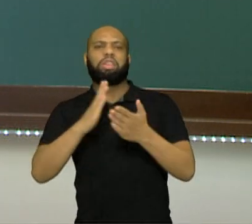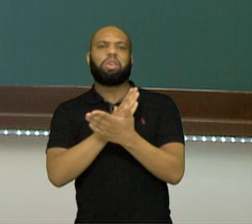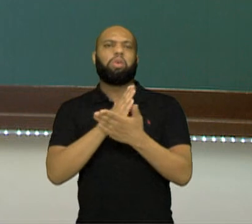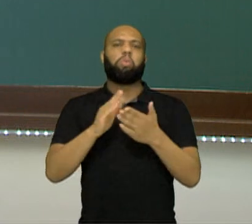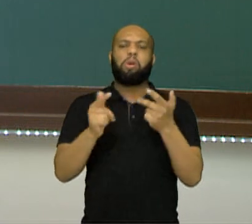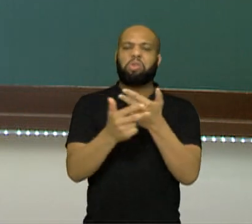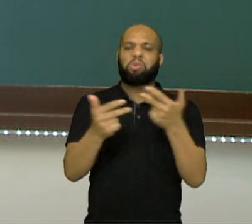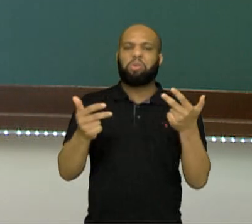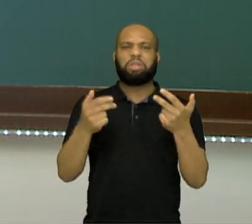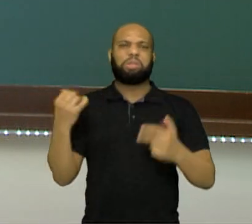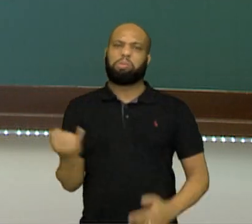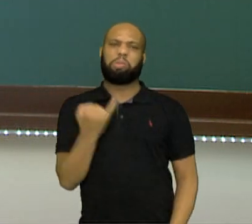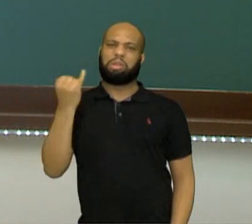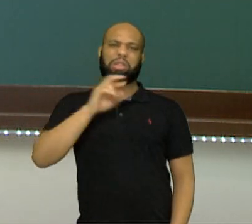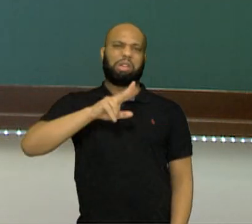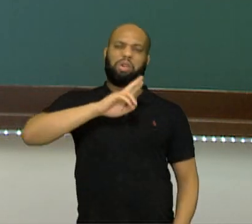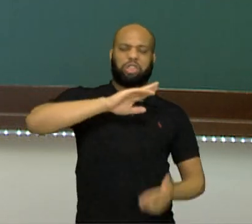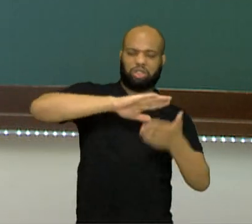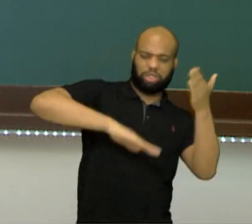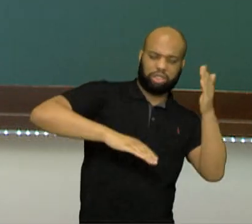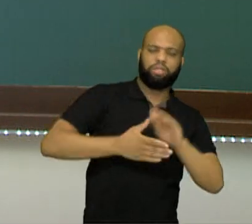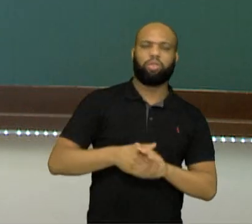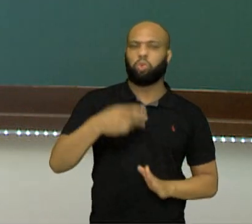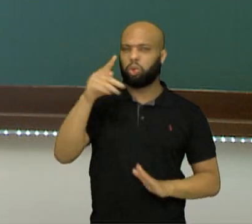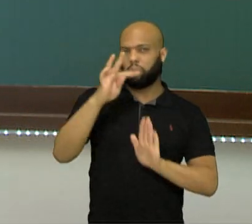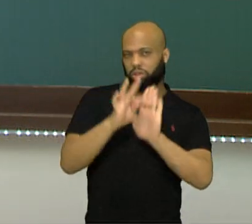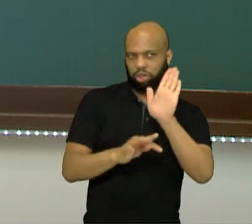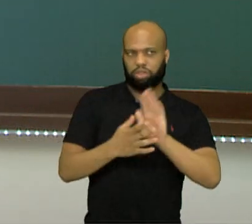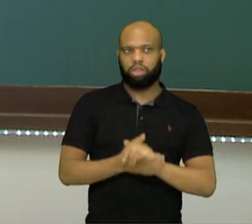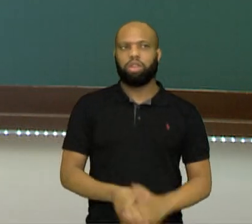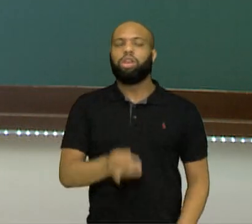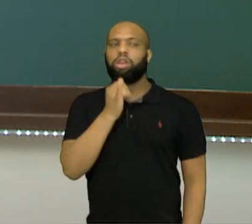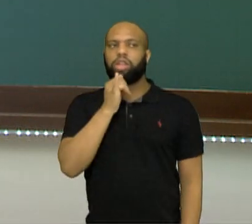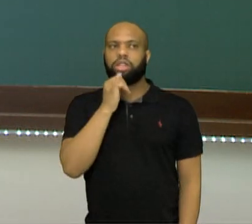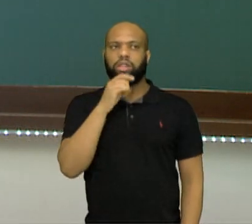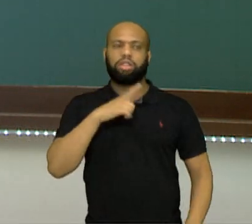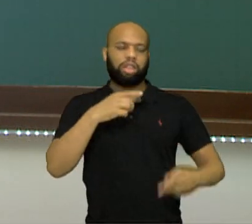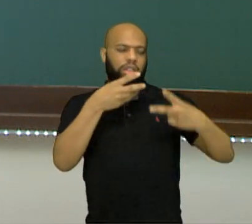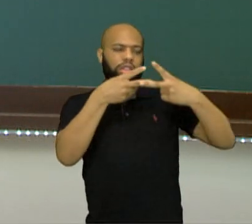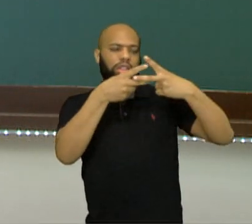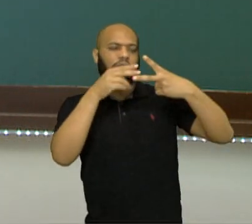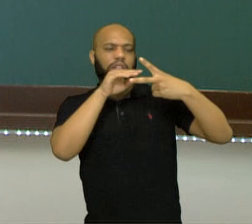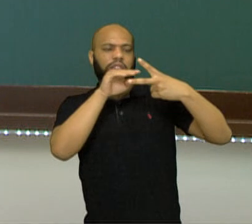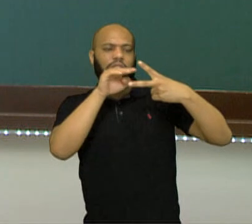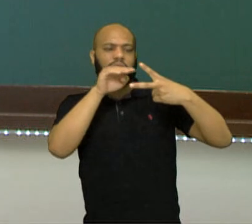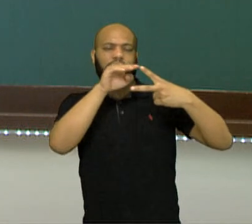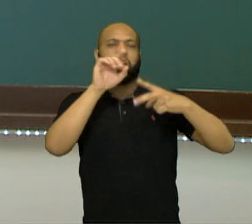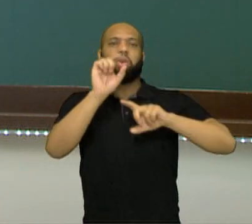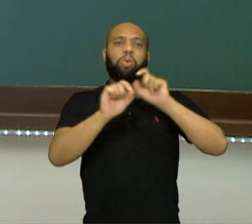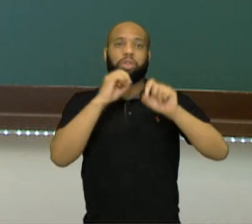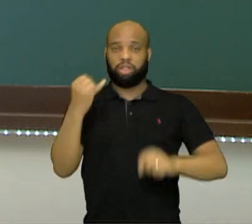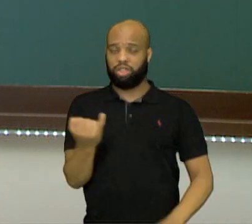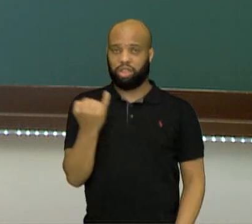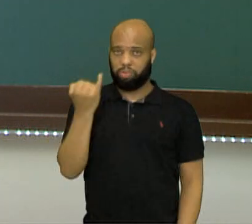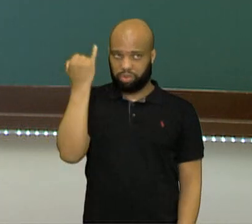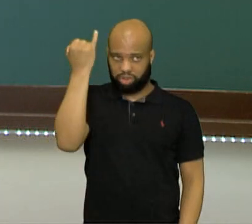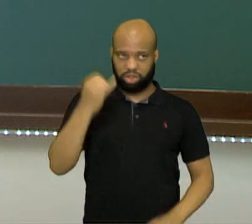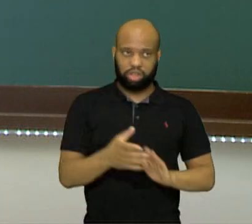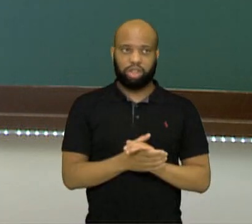Vamos observar aqui, olha, nós temos uma pirâmide. A gente fala que essa pirâmide